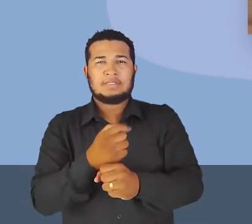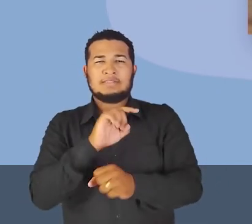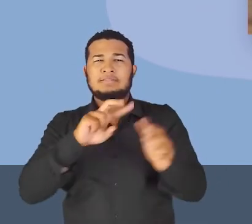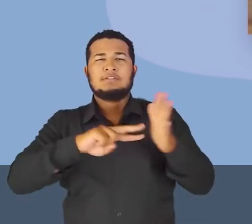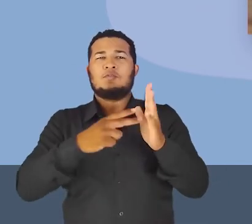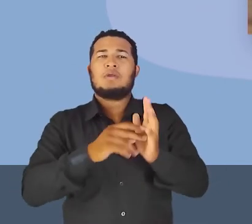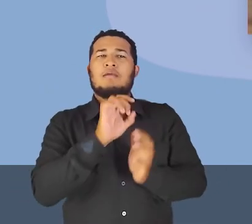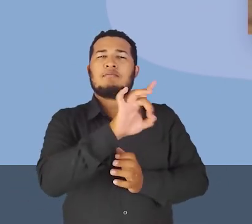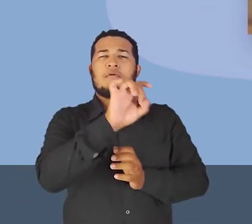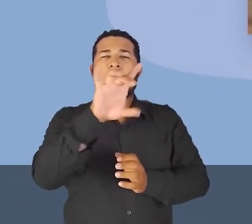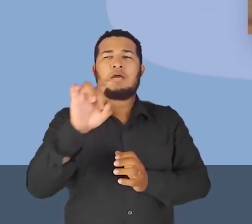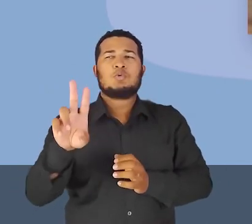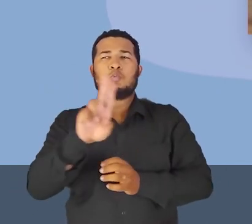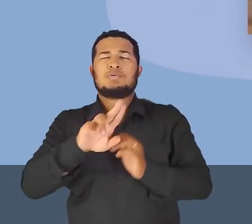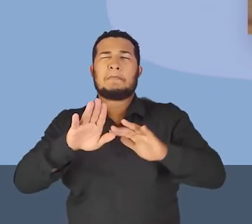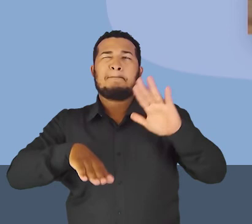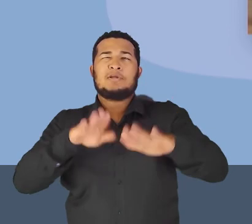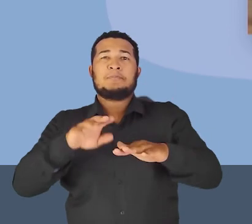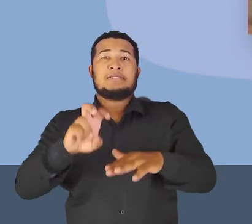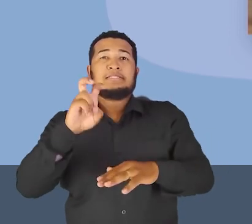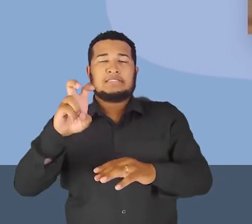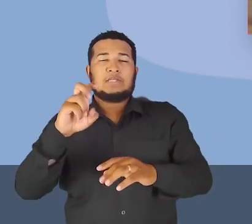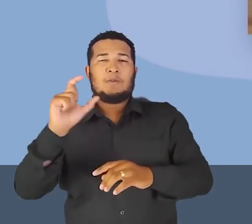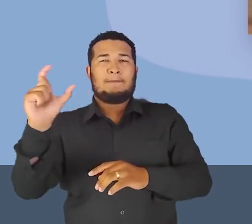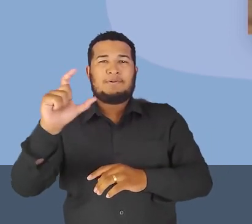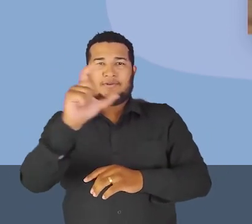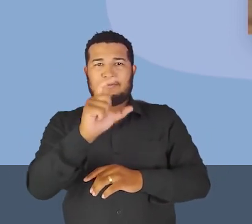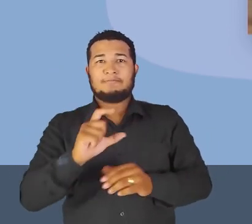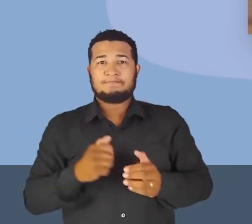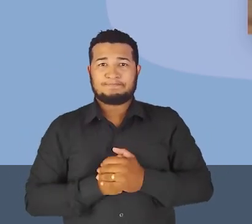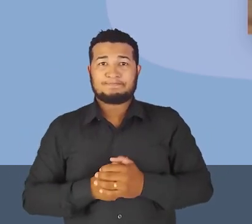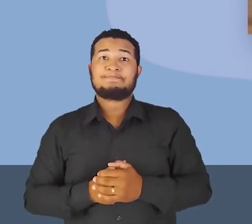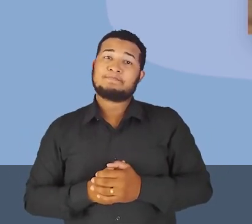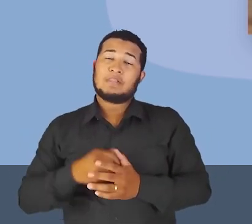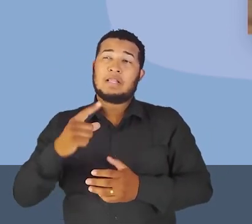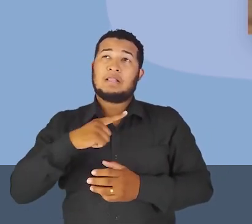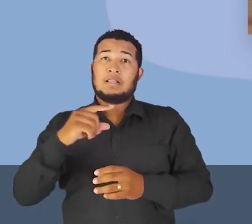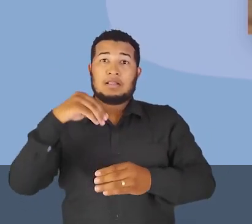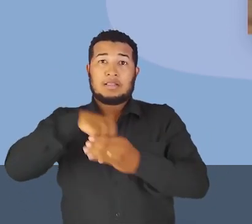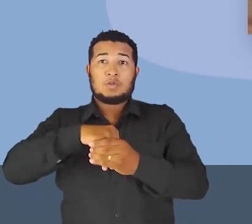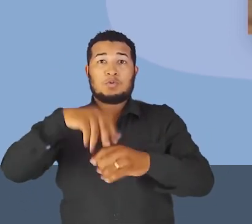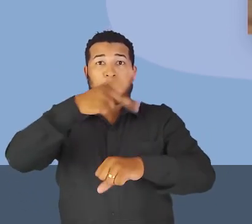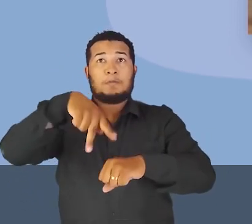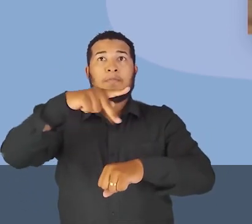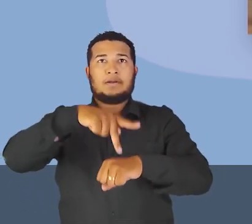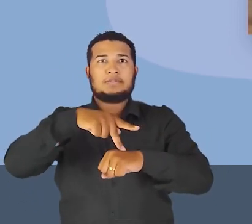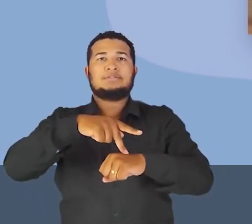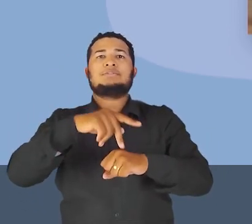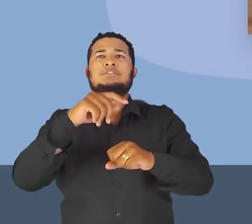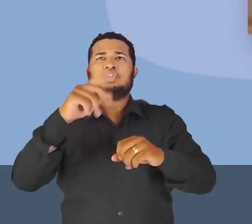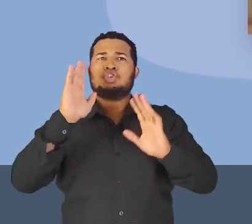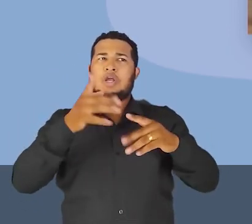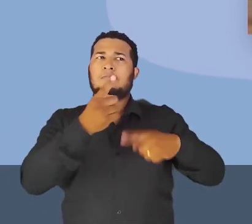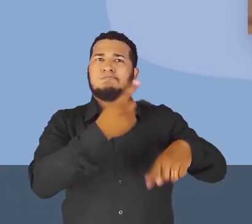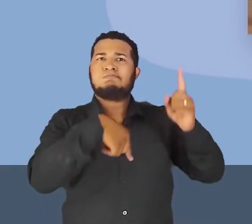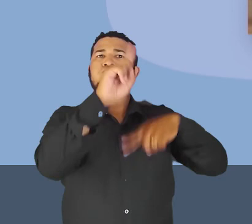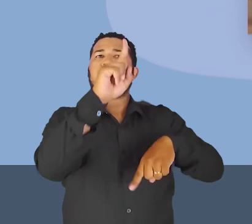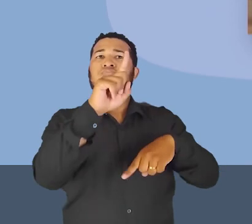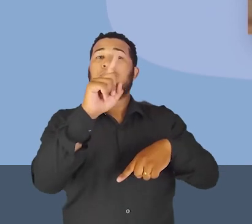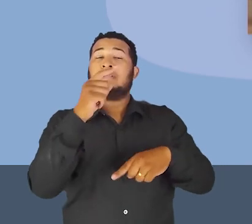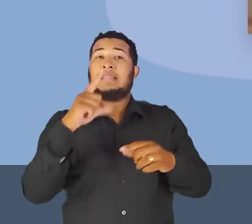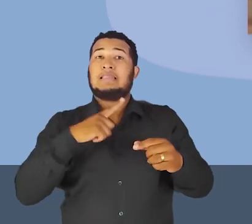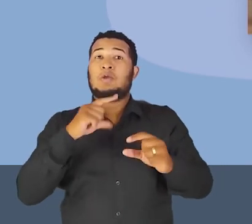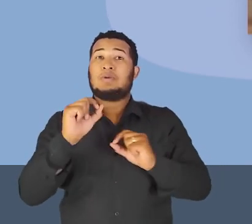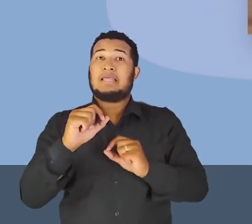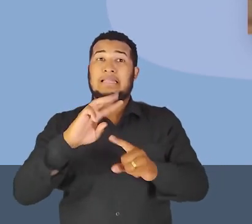média 5 pilhas. Nos países desenvolvidos, nós temos aí cerca de 15 pilhas per capita por ano. O consumo é 3